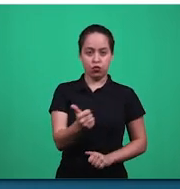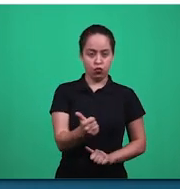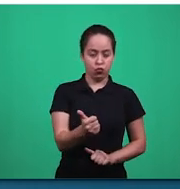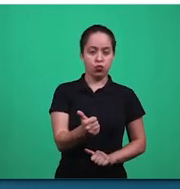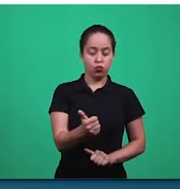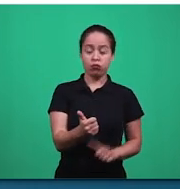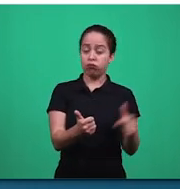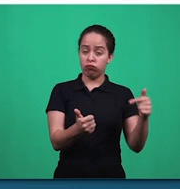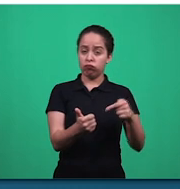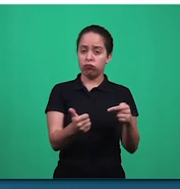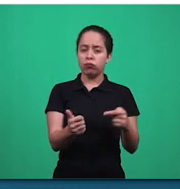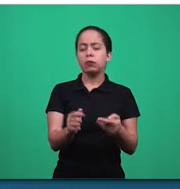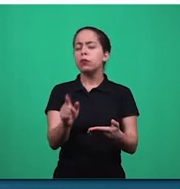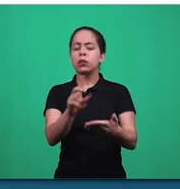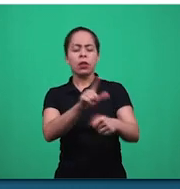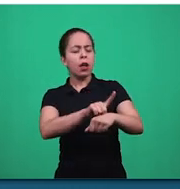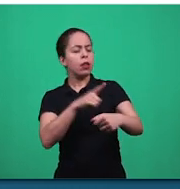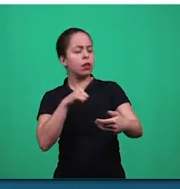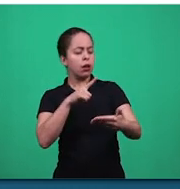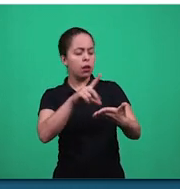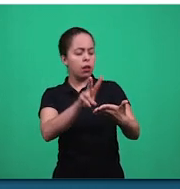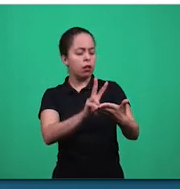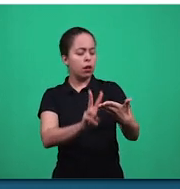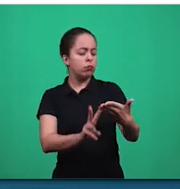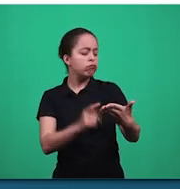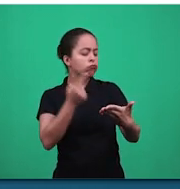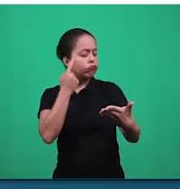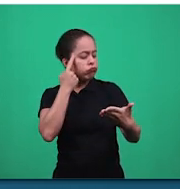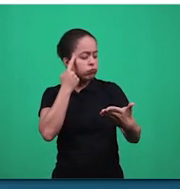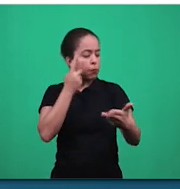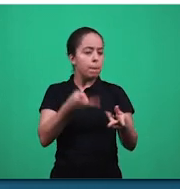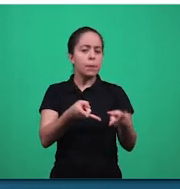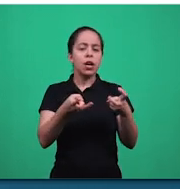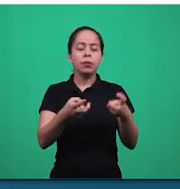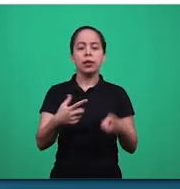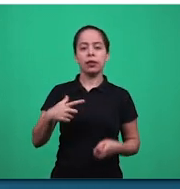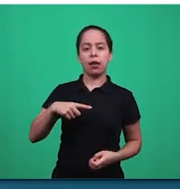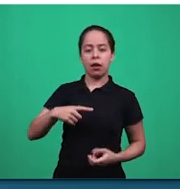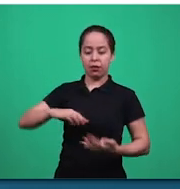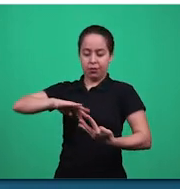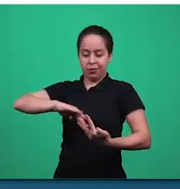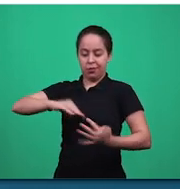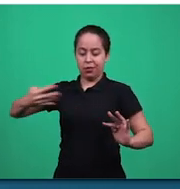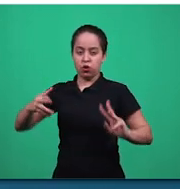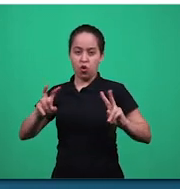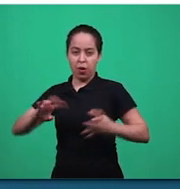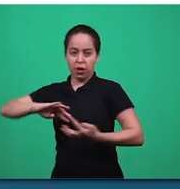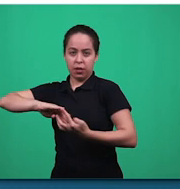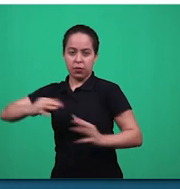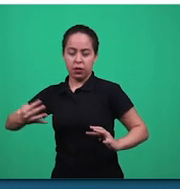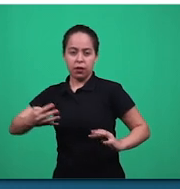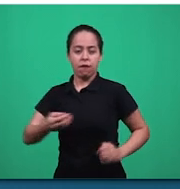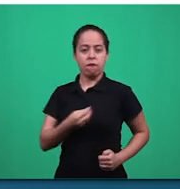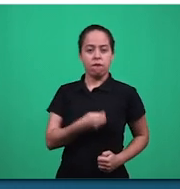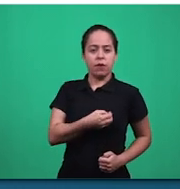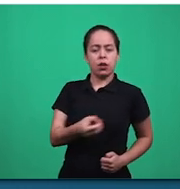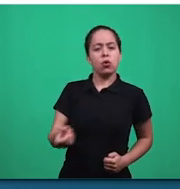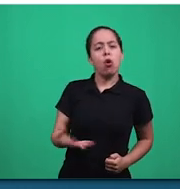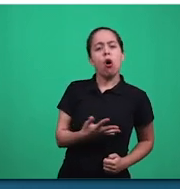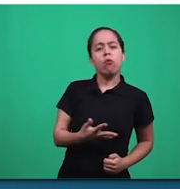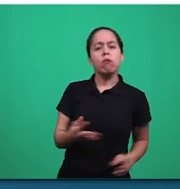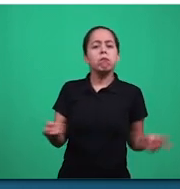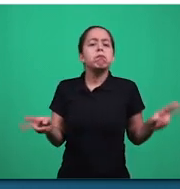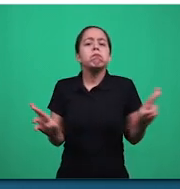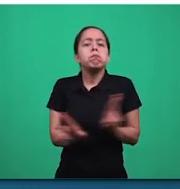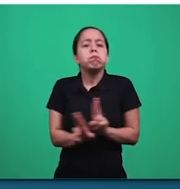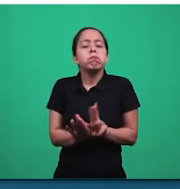a 21, qual a relação entre quimerismo e novo